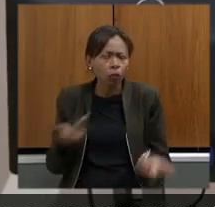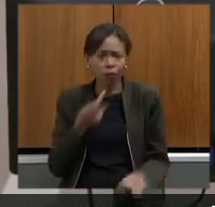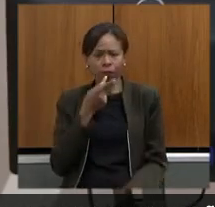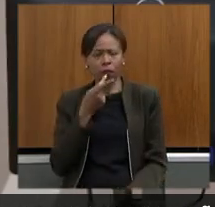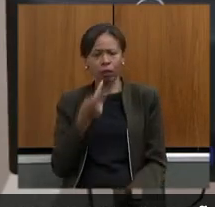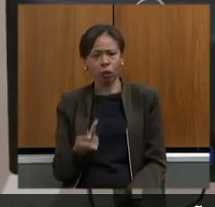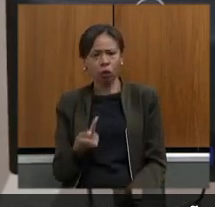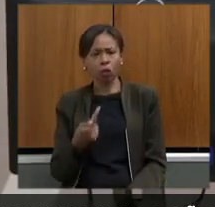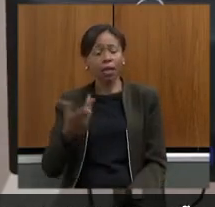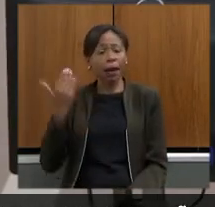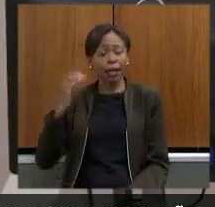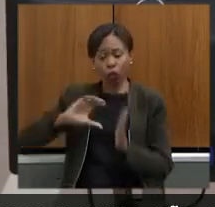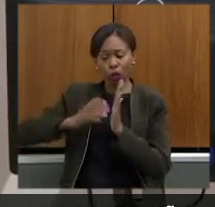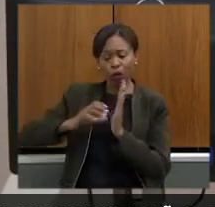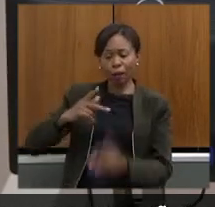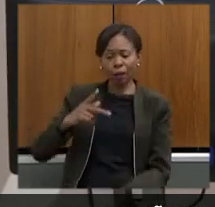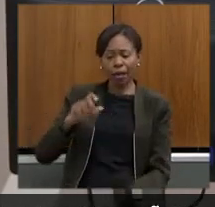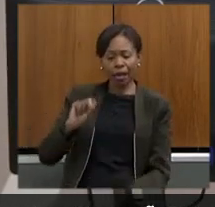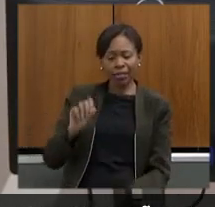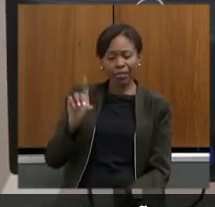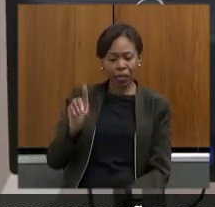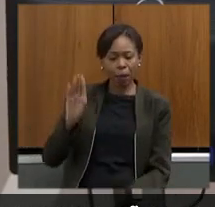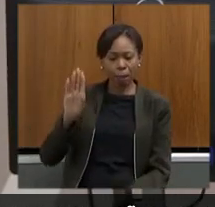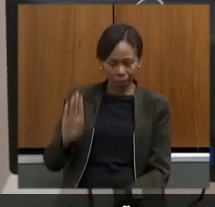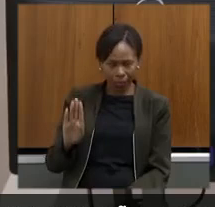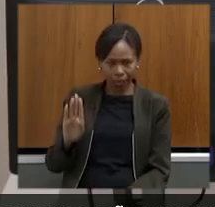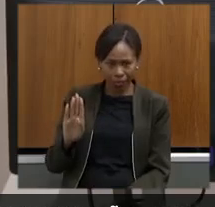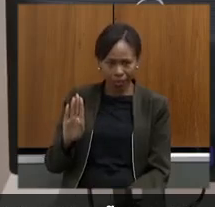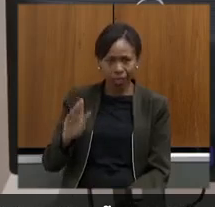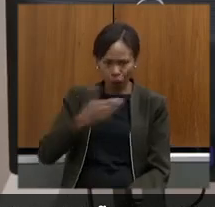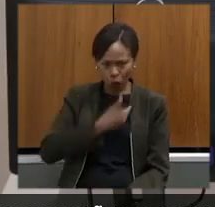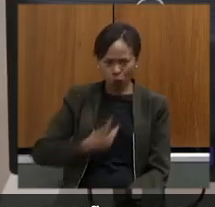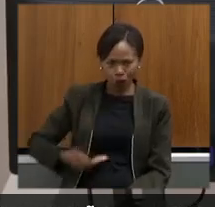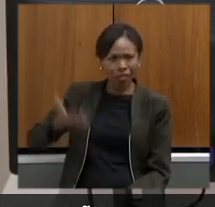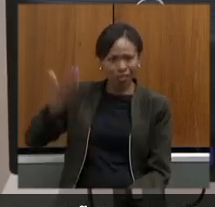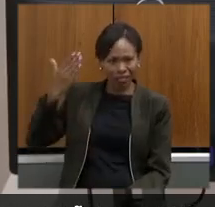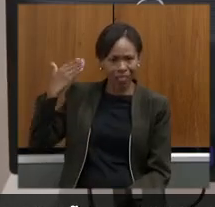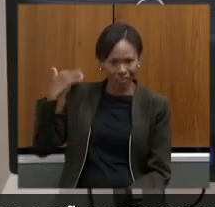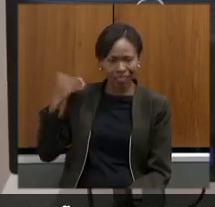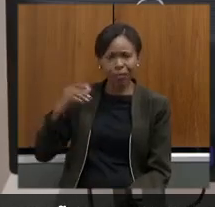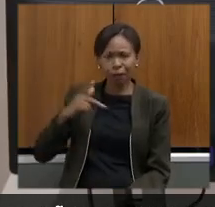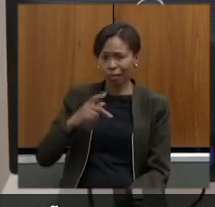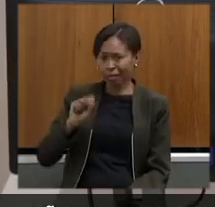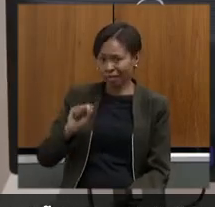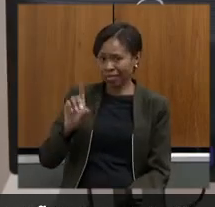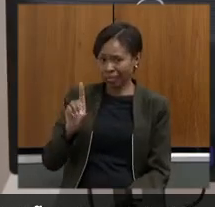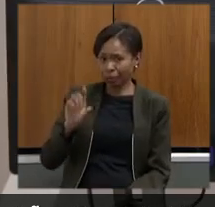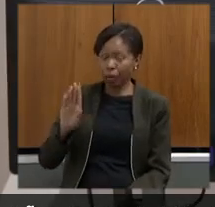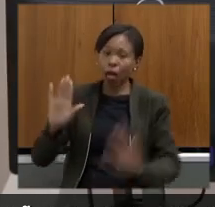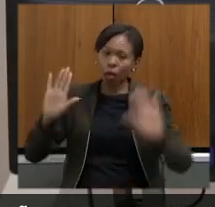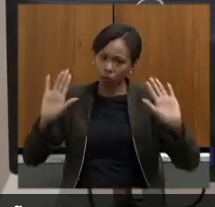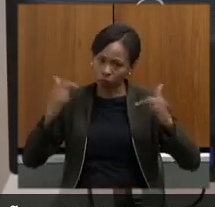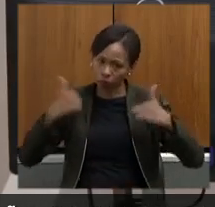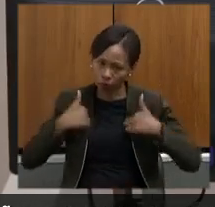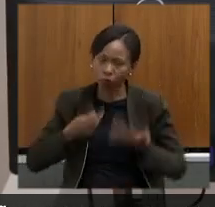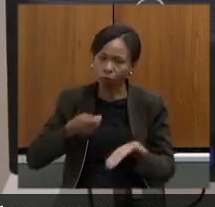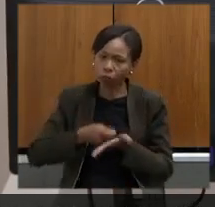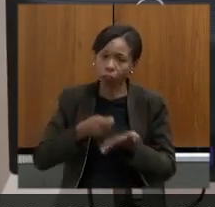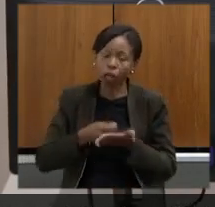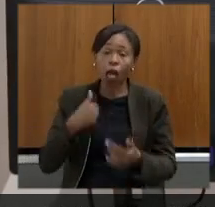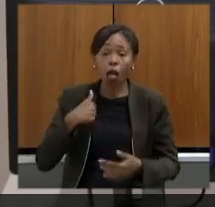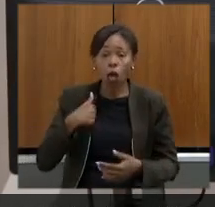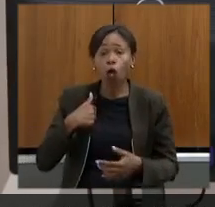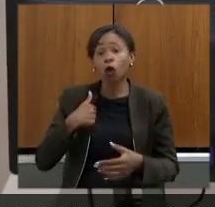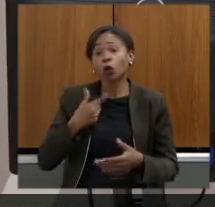do PSDB o PT sucedeu o governo do PSDB ser uma coisa que é minha obrigação eu sou